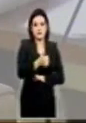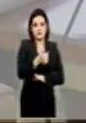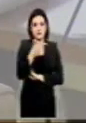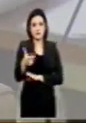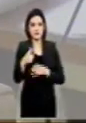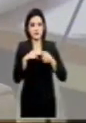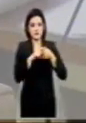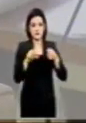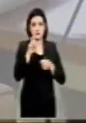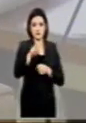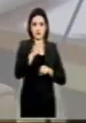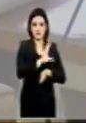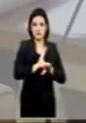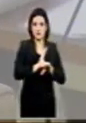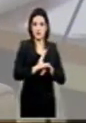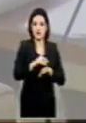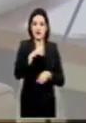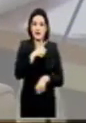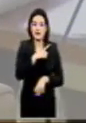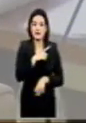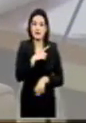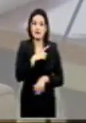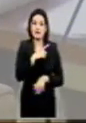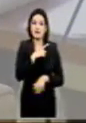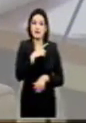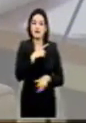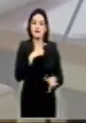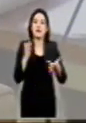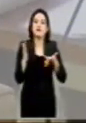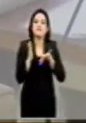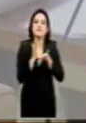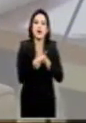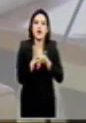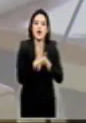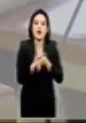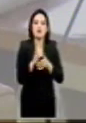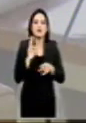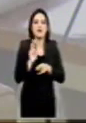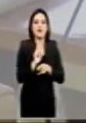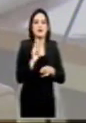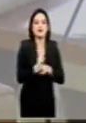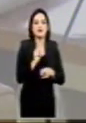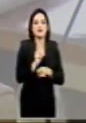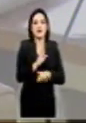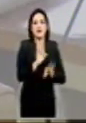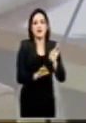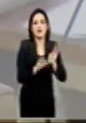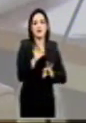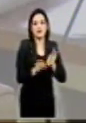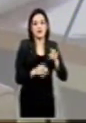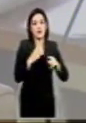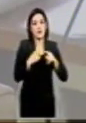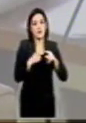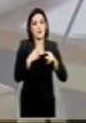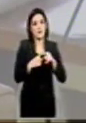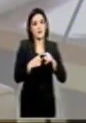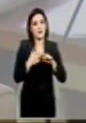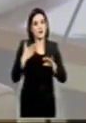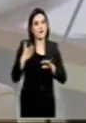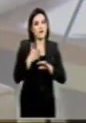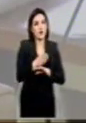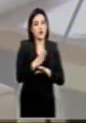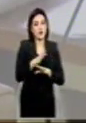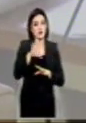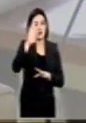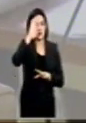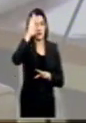Constituição, constitui medida sujeita à cláusula de reserva de jurisdição, de modo que a violação ao princípio